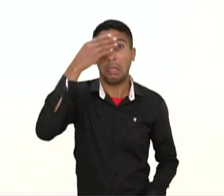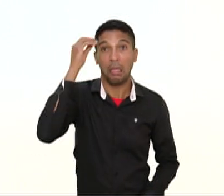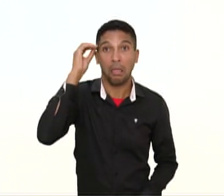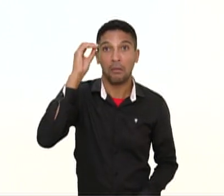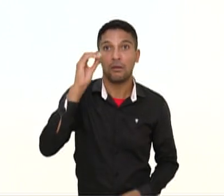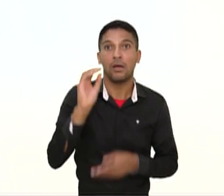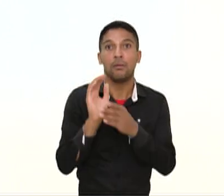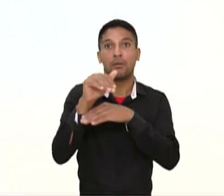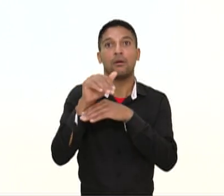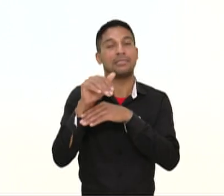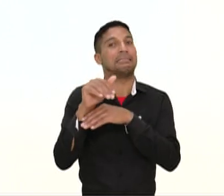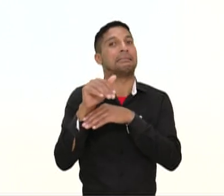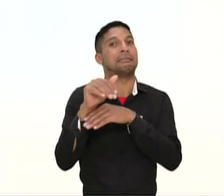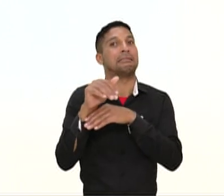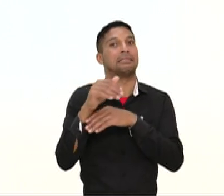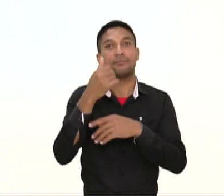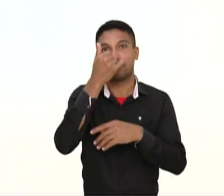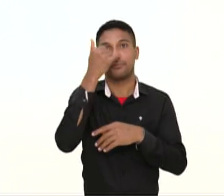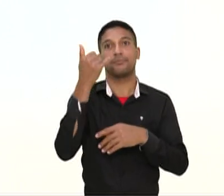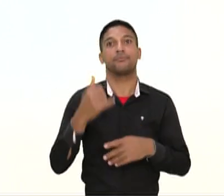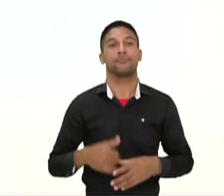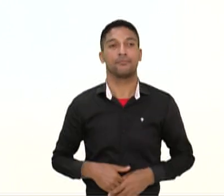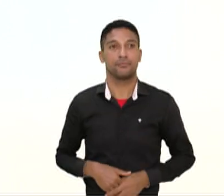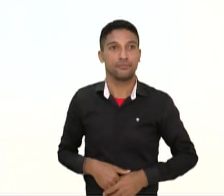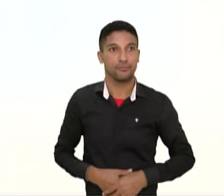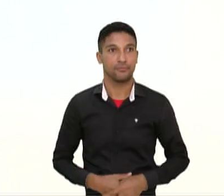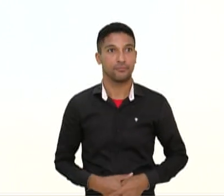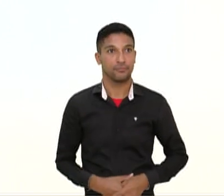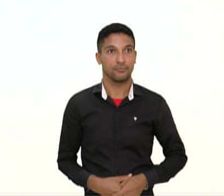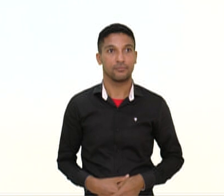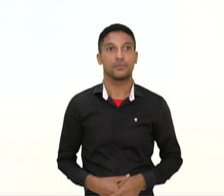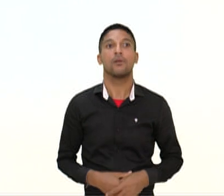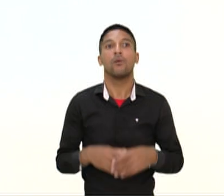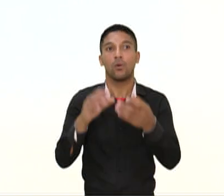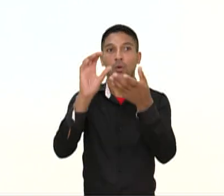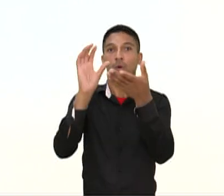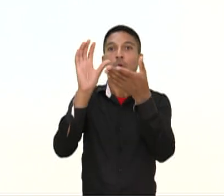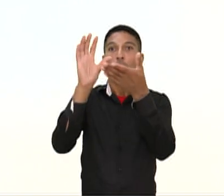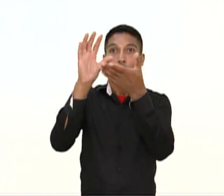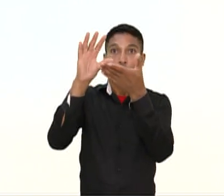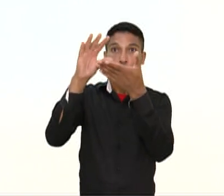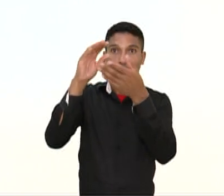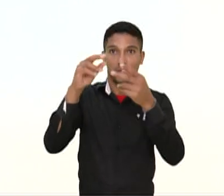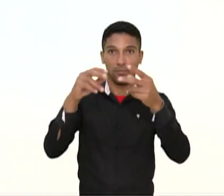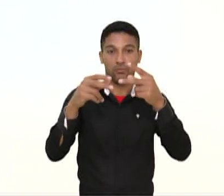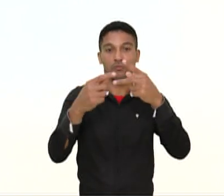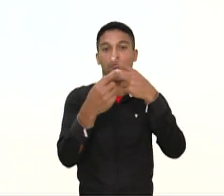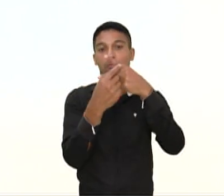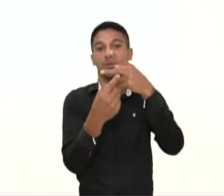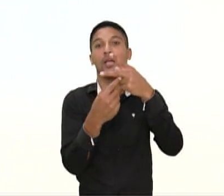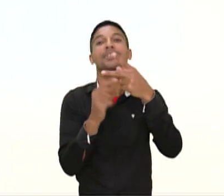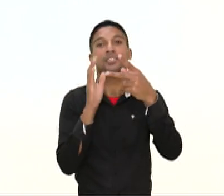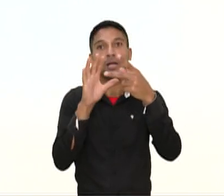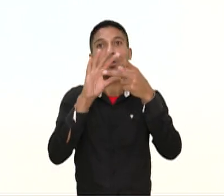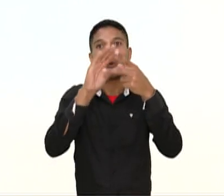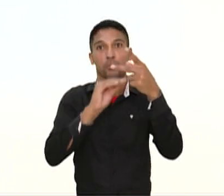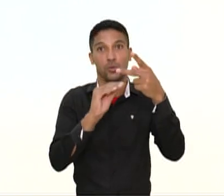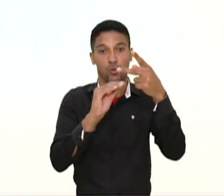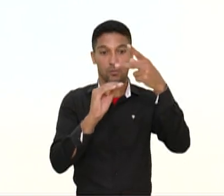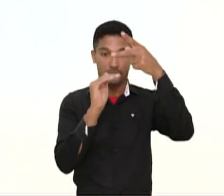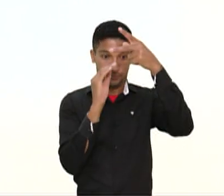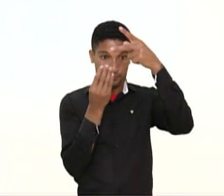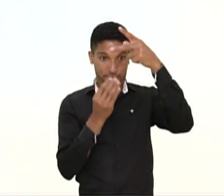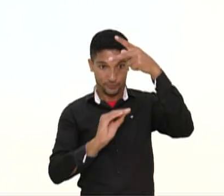cima, é muito grande. Então, eu vou fazendo assim, copia e faz um risquinho nele ali, para você